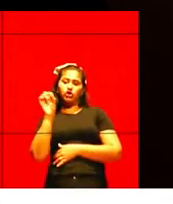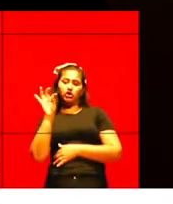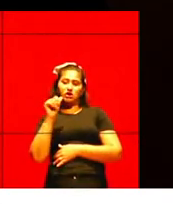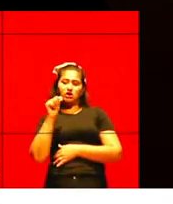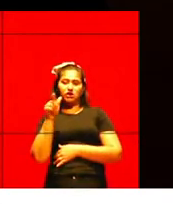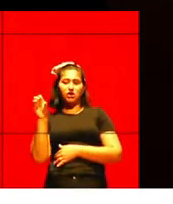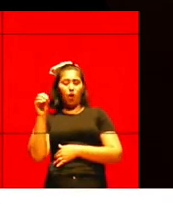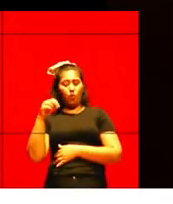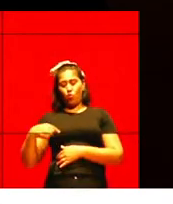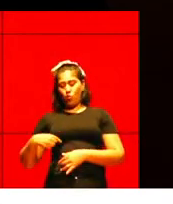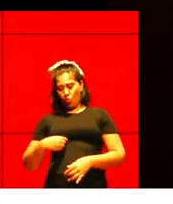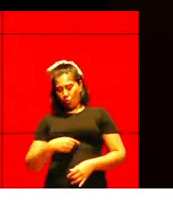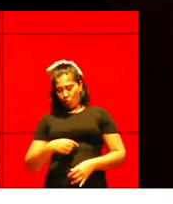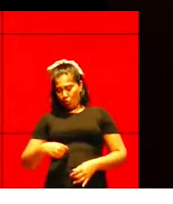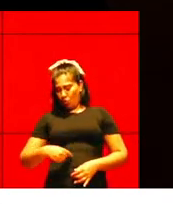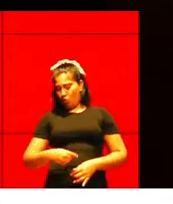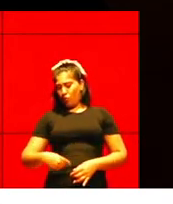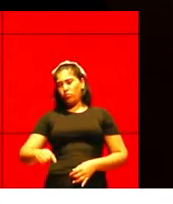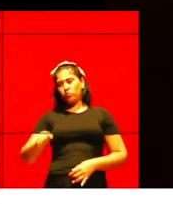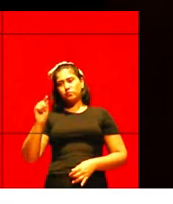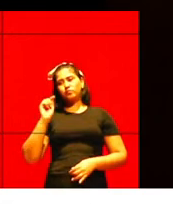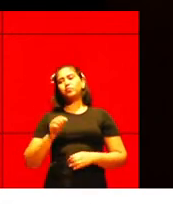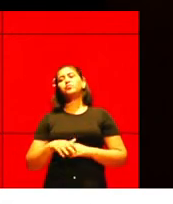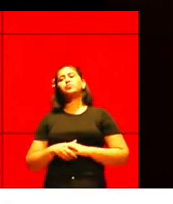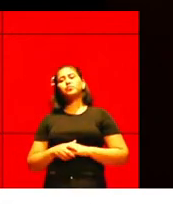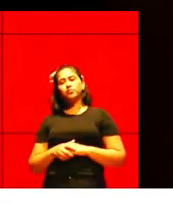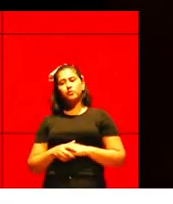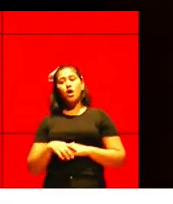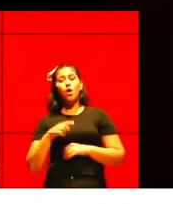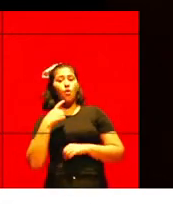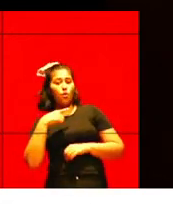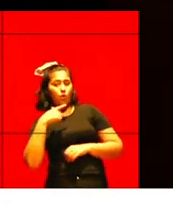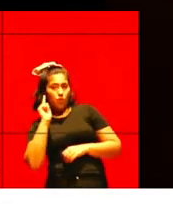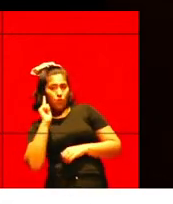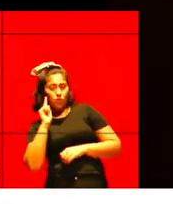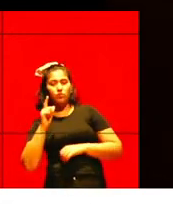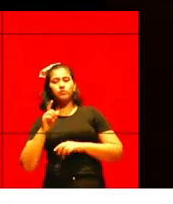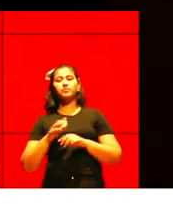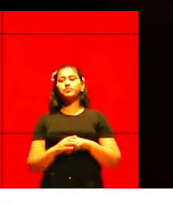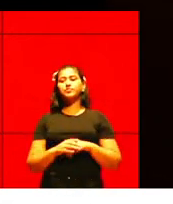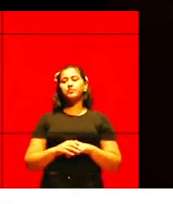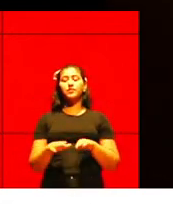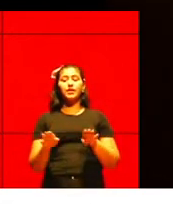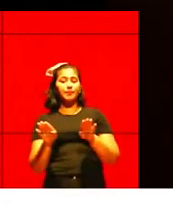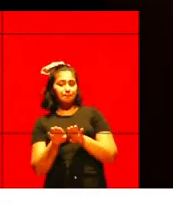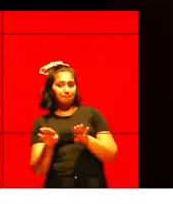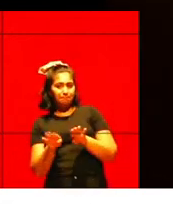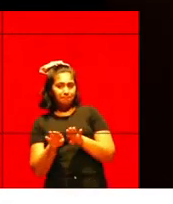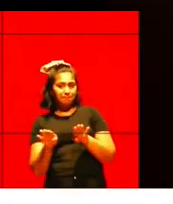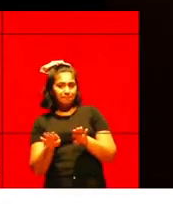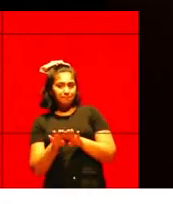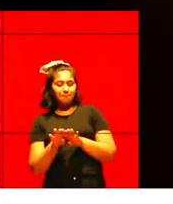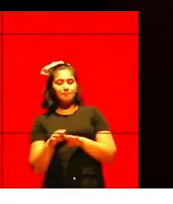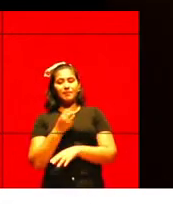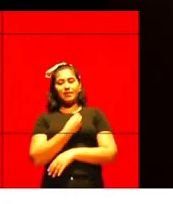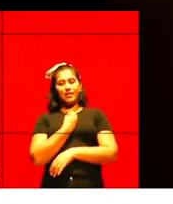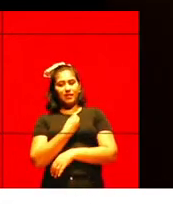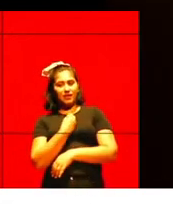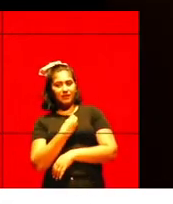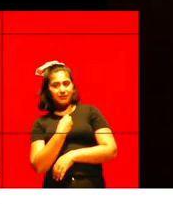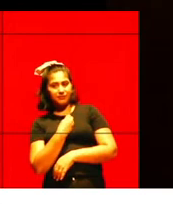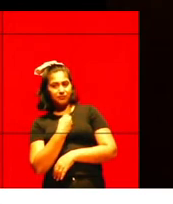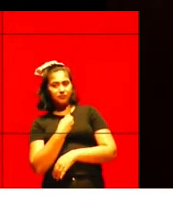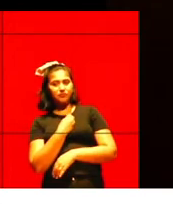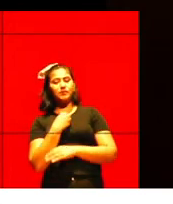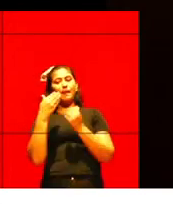Quitina. Quitina é um carboidrato que também ajuda na estrutura de alguns organismos. Por exemplo, ela está presente na